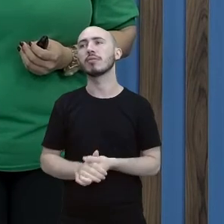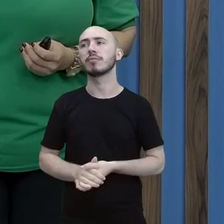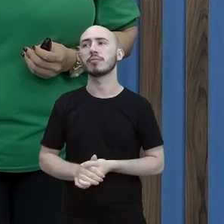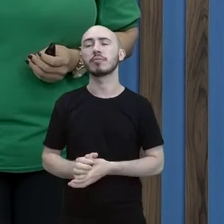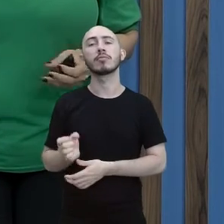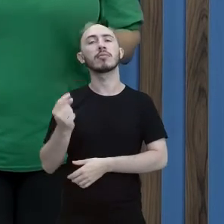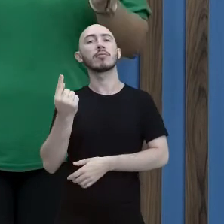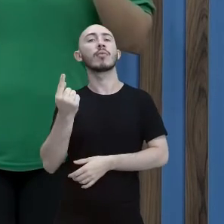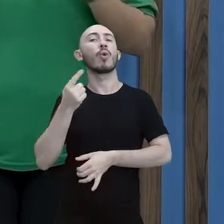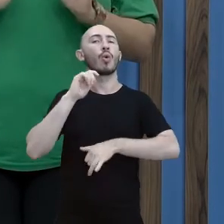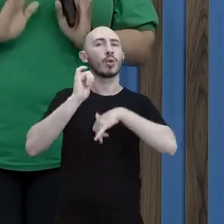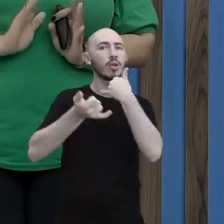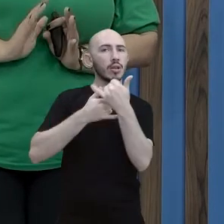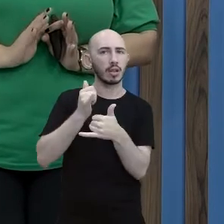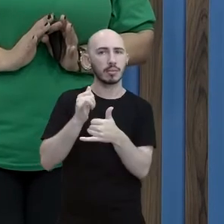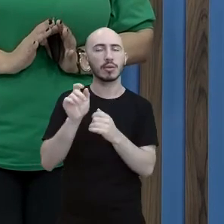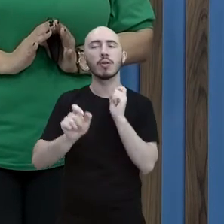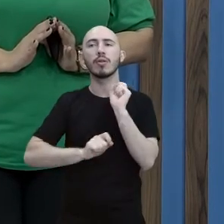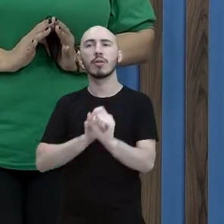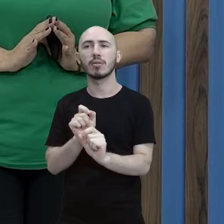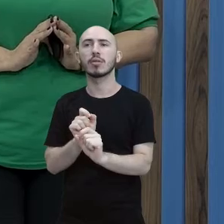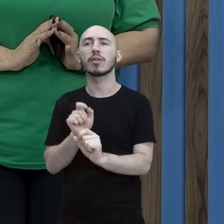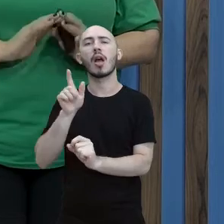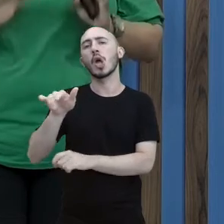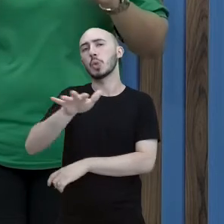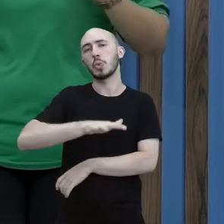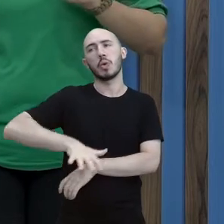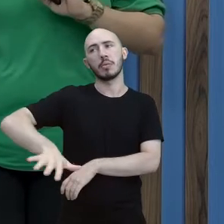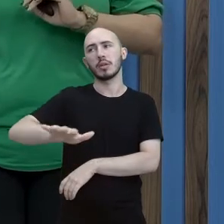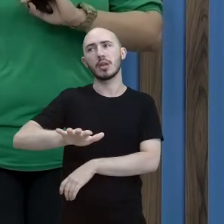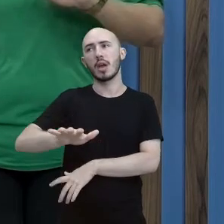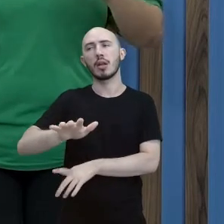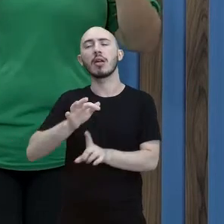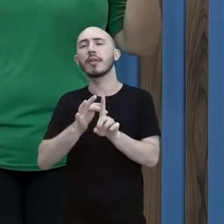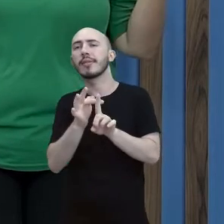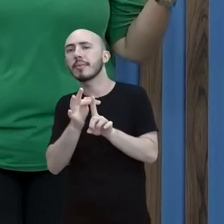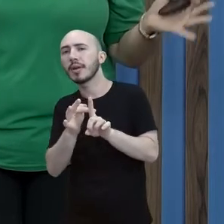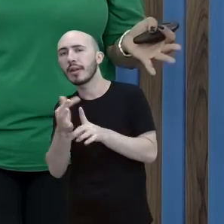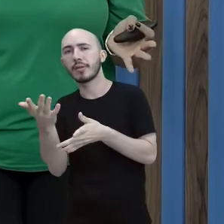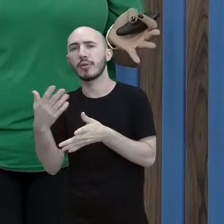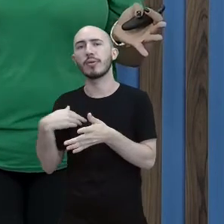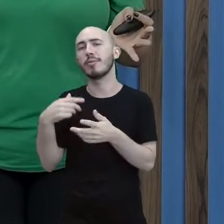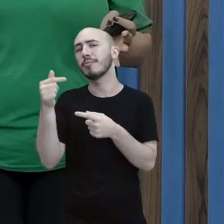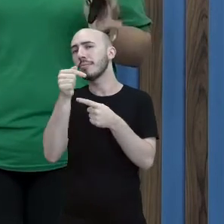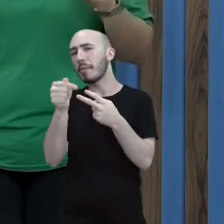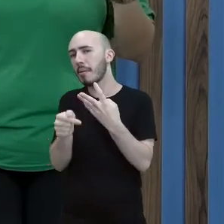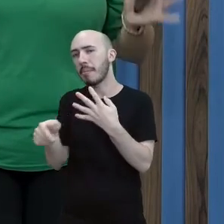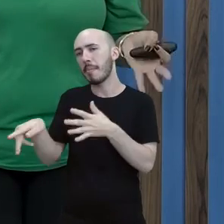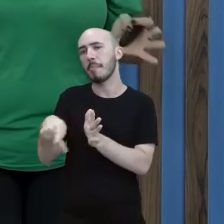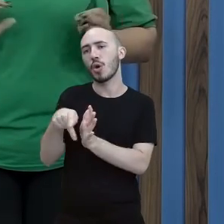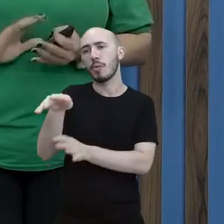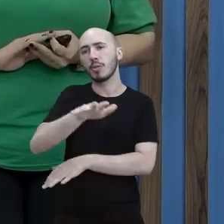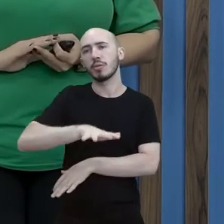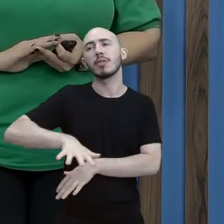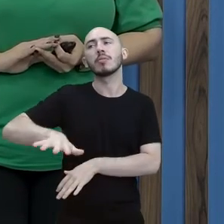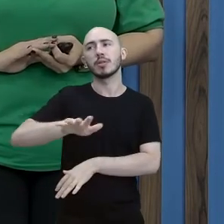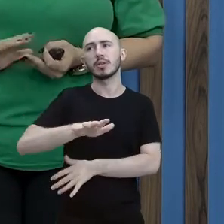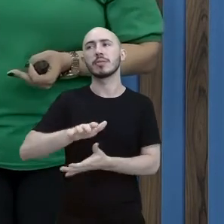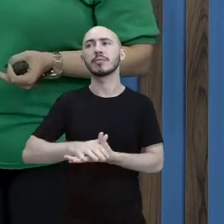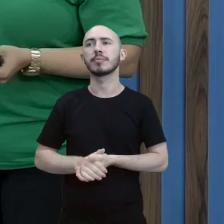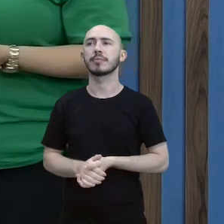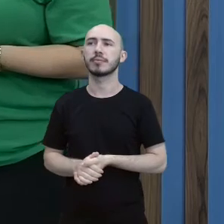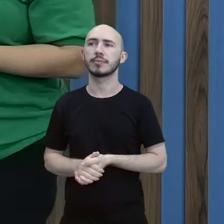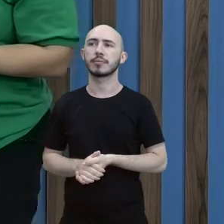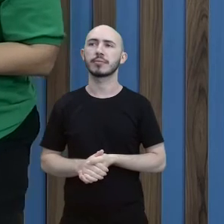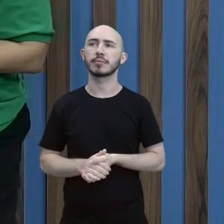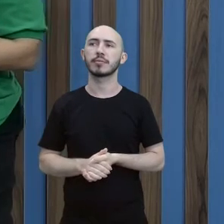elemento químico na condição ambiente, né, ou seja, temperatura ambiente, né, os fatores todos ali na condição ambiente.